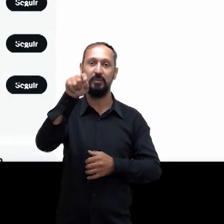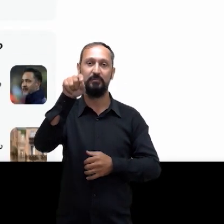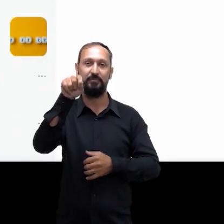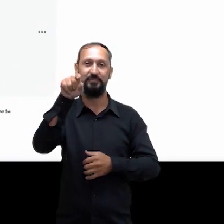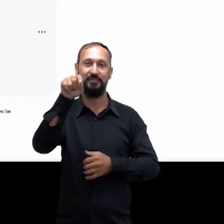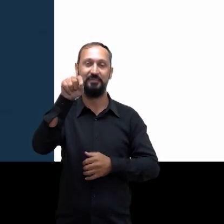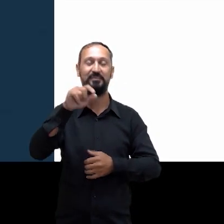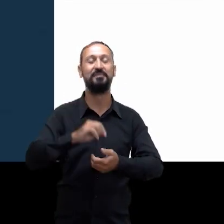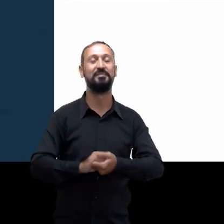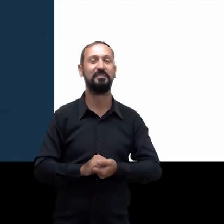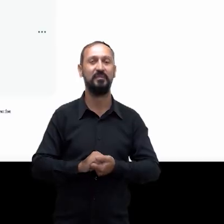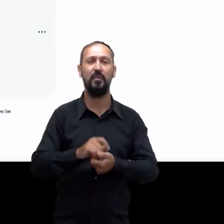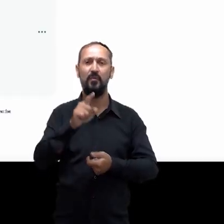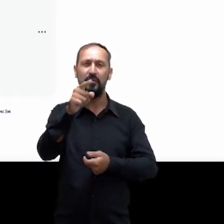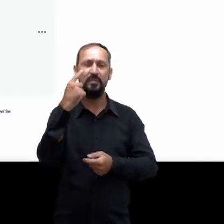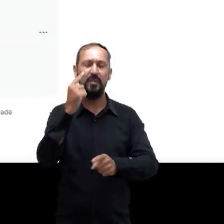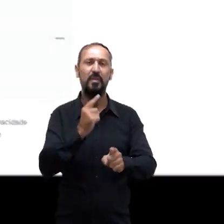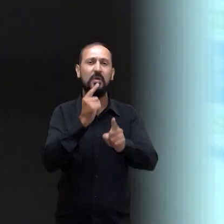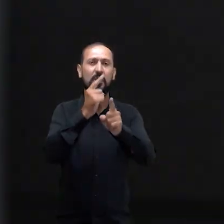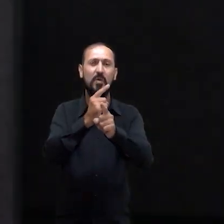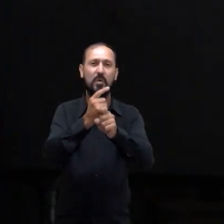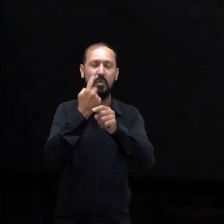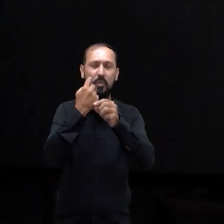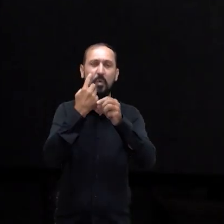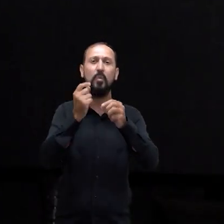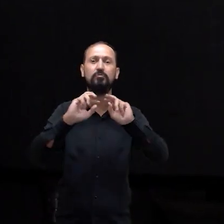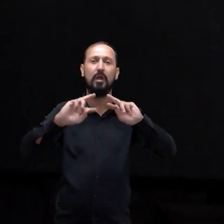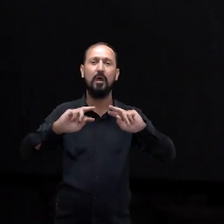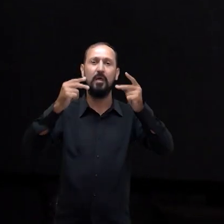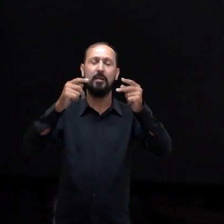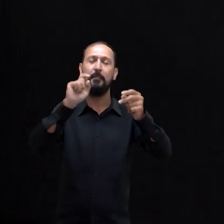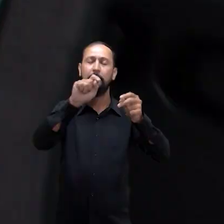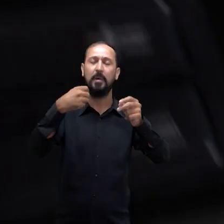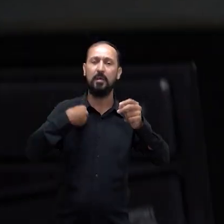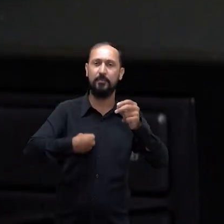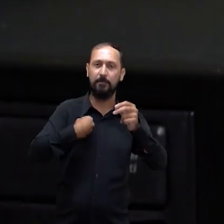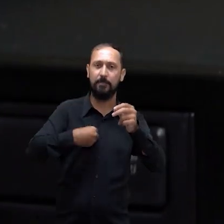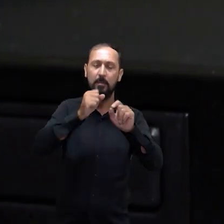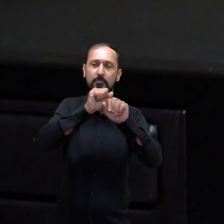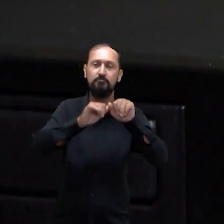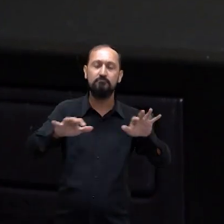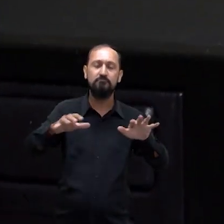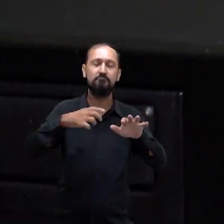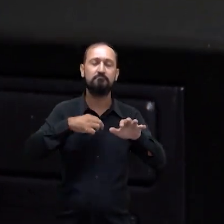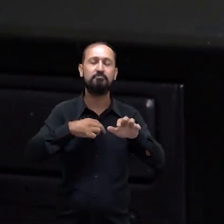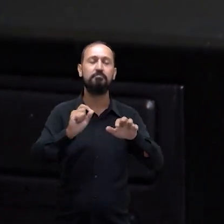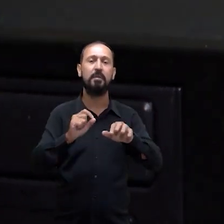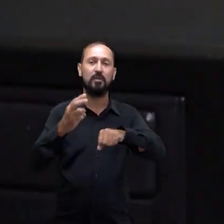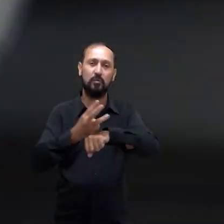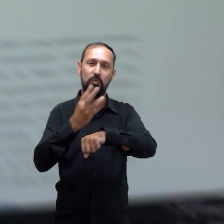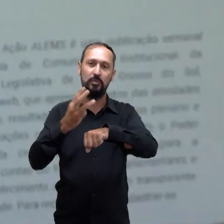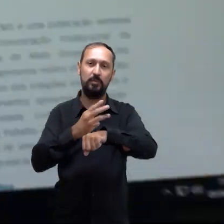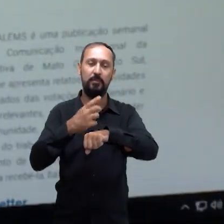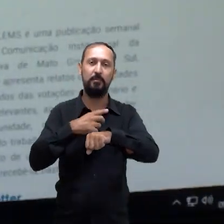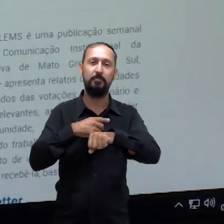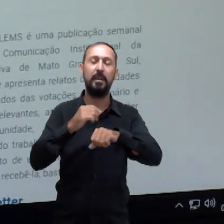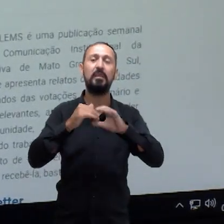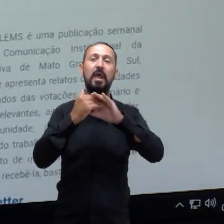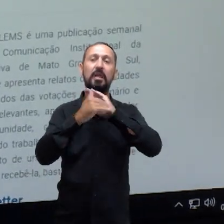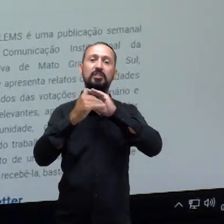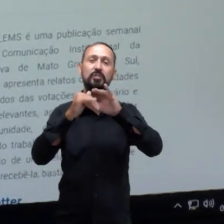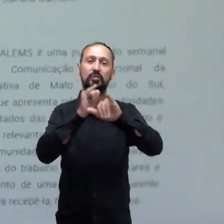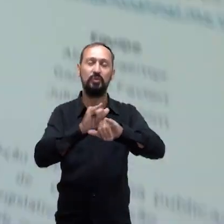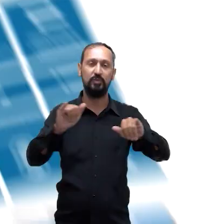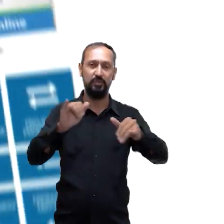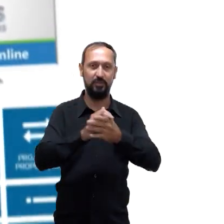Instagram e Twitter. Você encontra também links para o cadastro, a lista de transmissão do WhatsApp para o